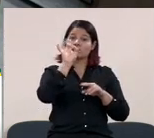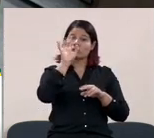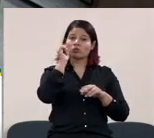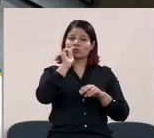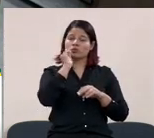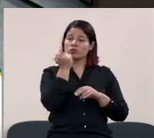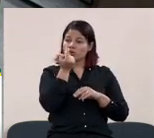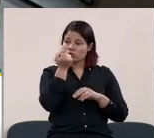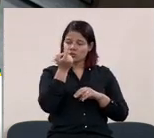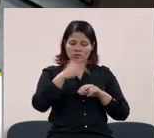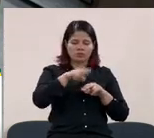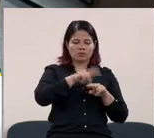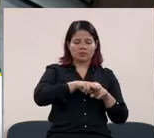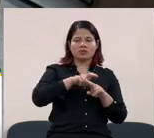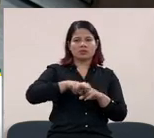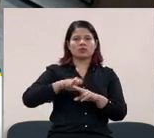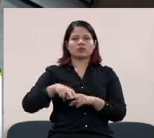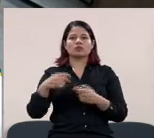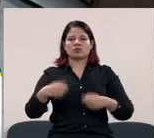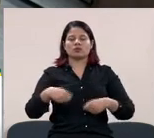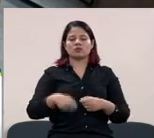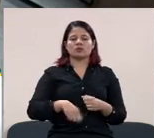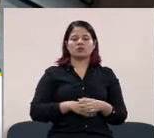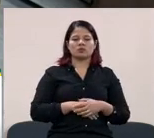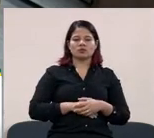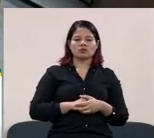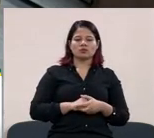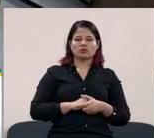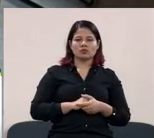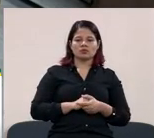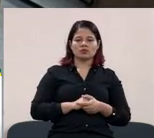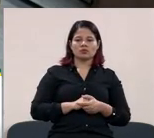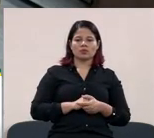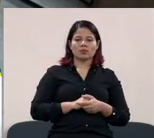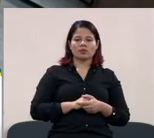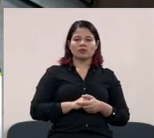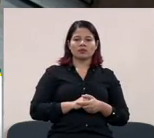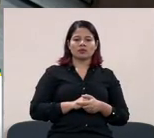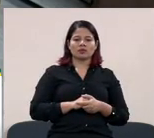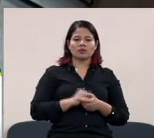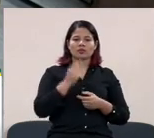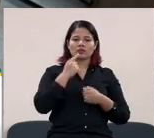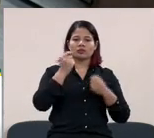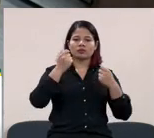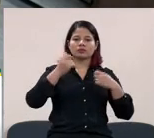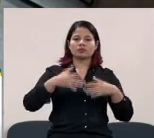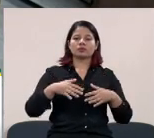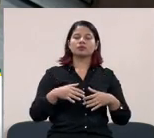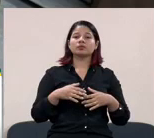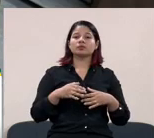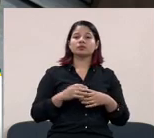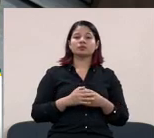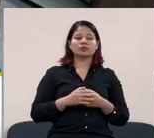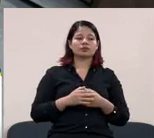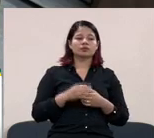viajam desacompanhadas e da outras providências. Feita a leitura do projeto. Em discussão.